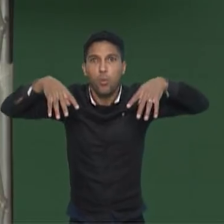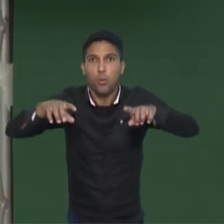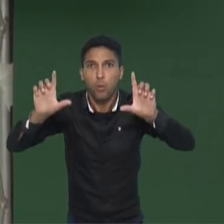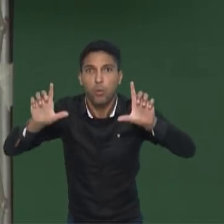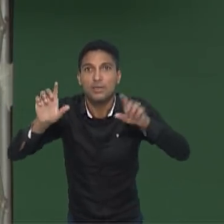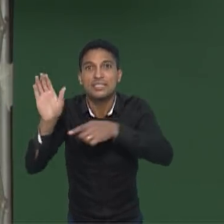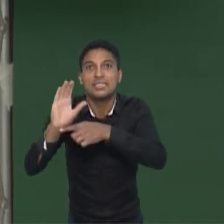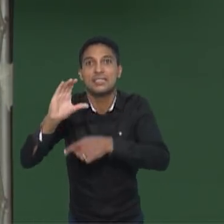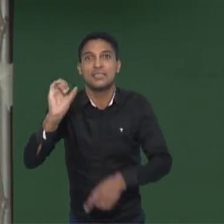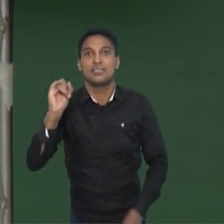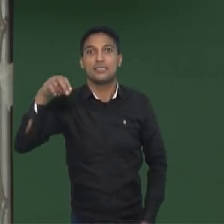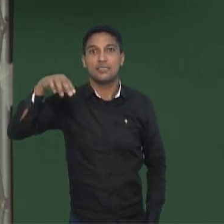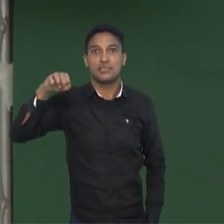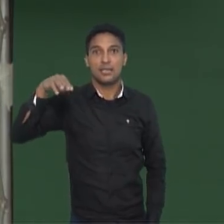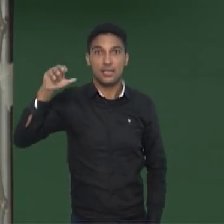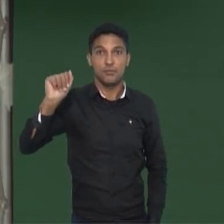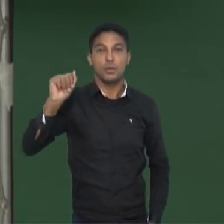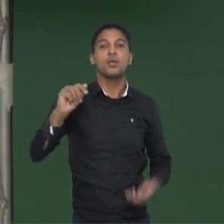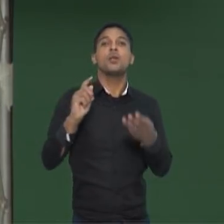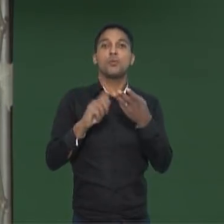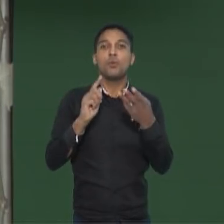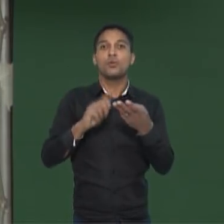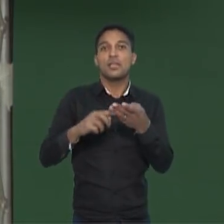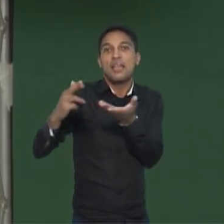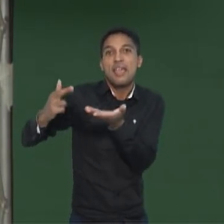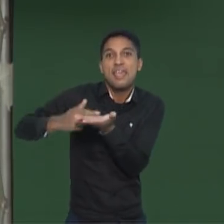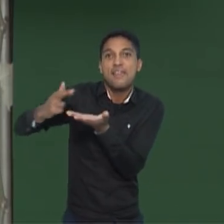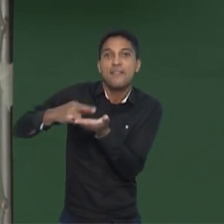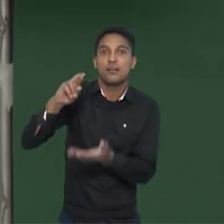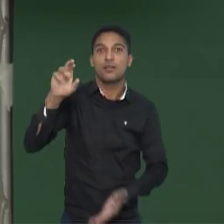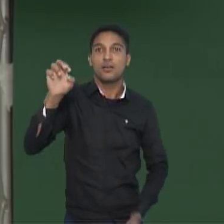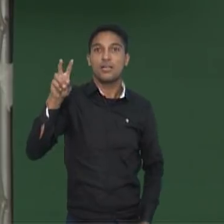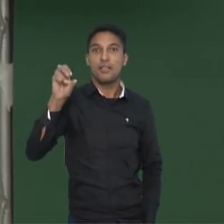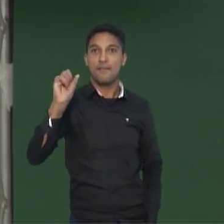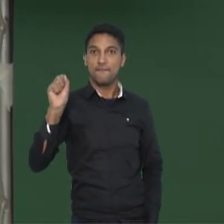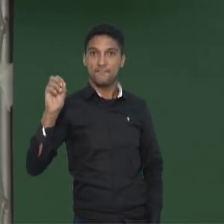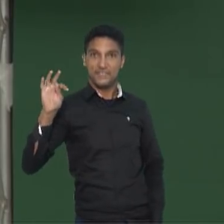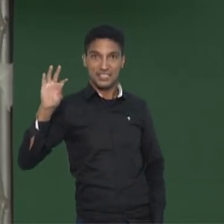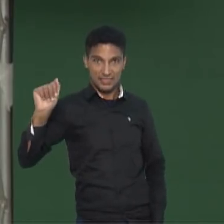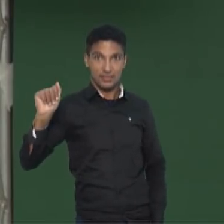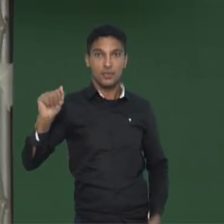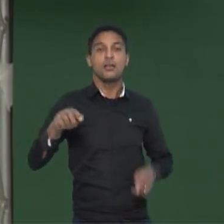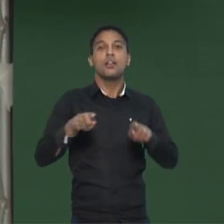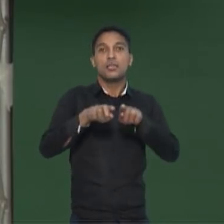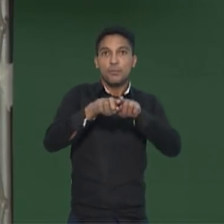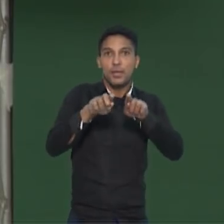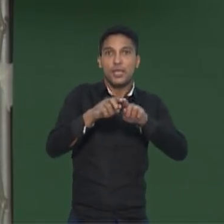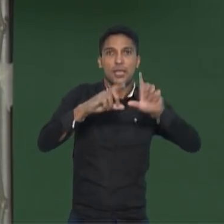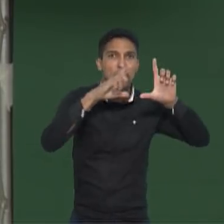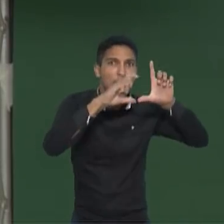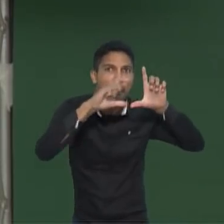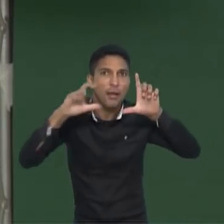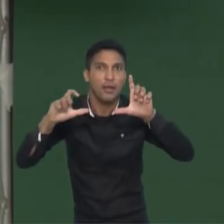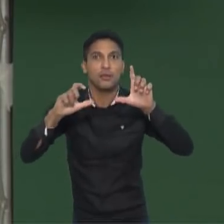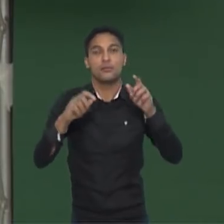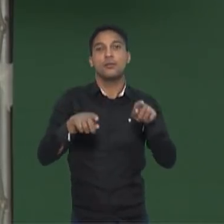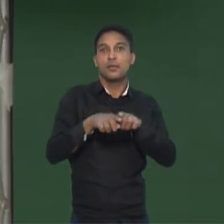livros, internet, pode ser quadrinhos, uma infinidade de coisas. Produção cultural